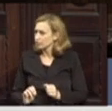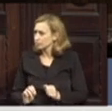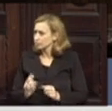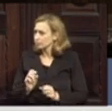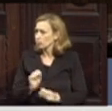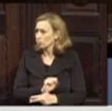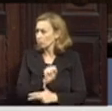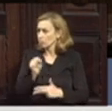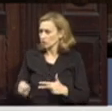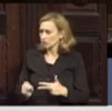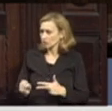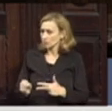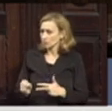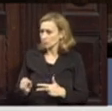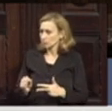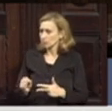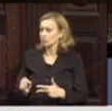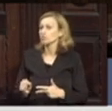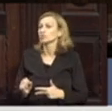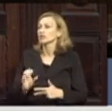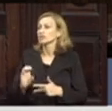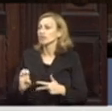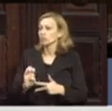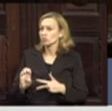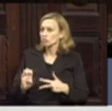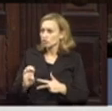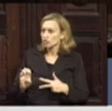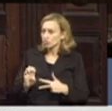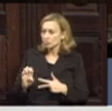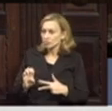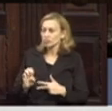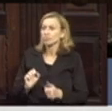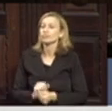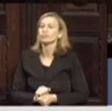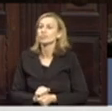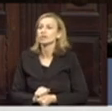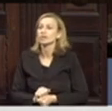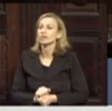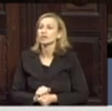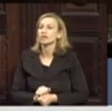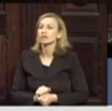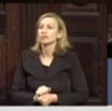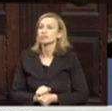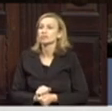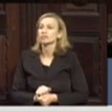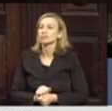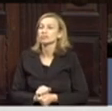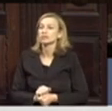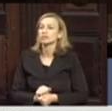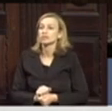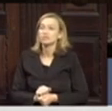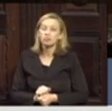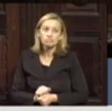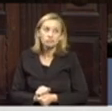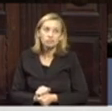se dirigir ao Supremo Tribunal Federal e proclamar e pedir que